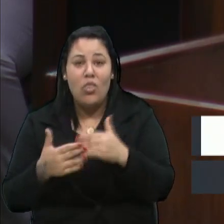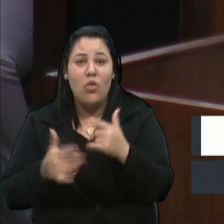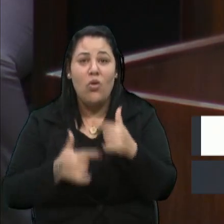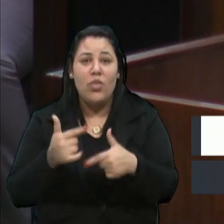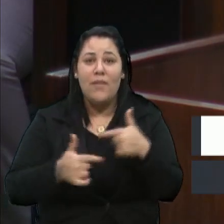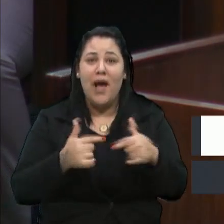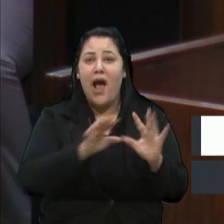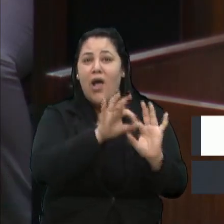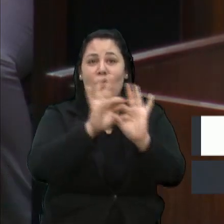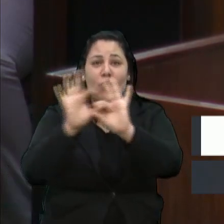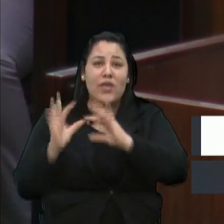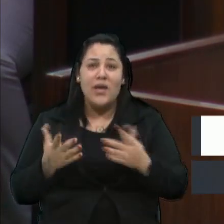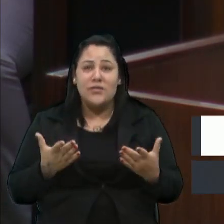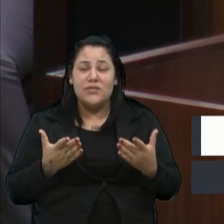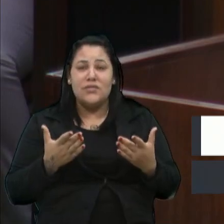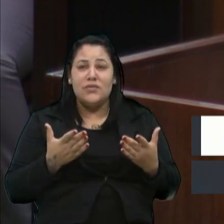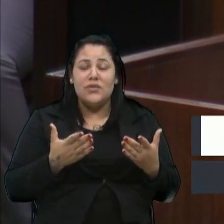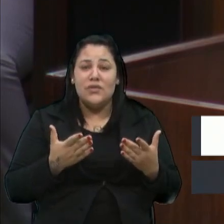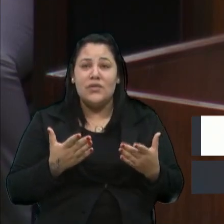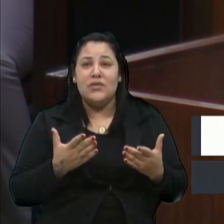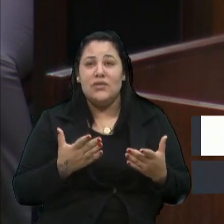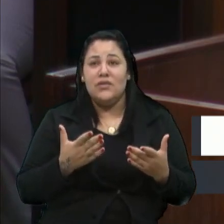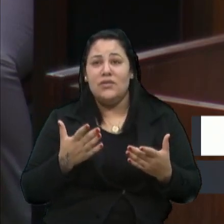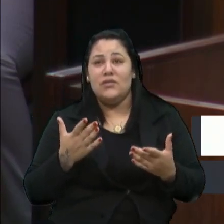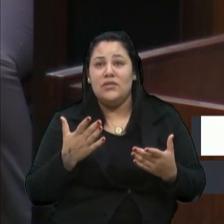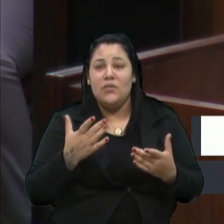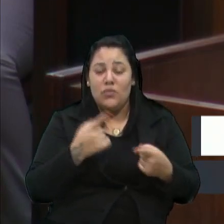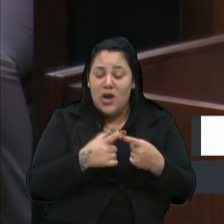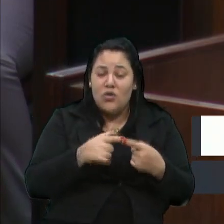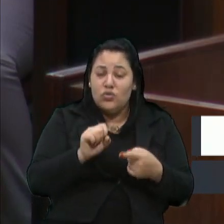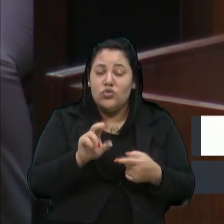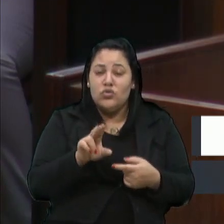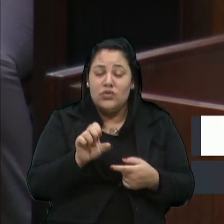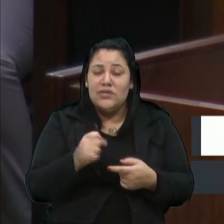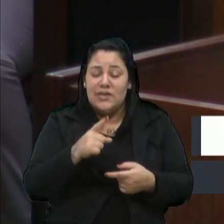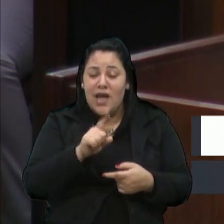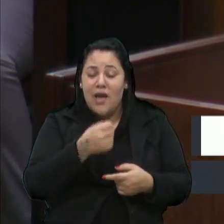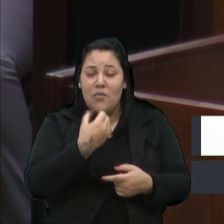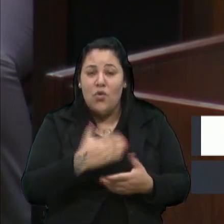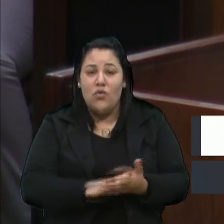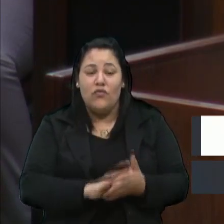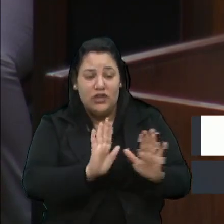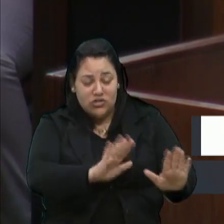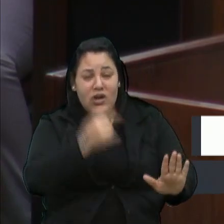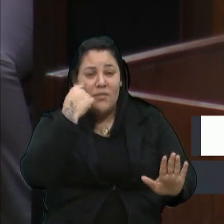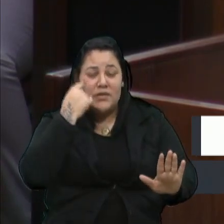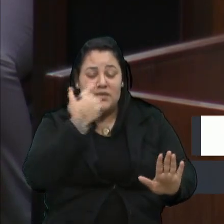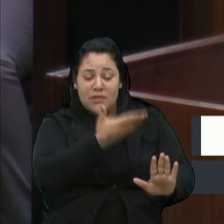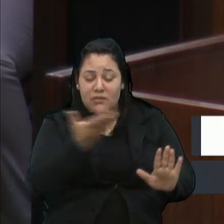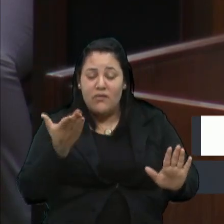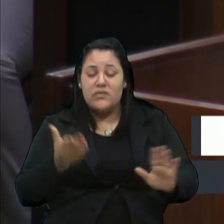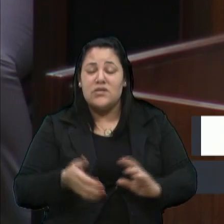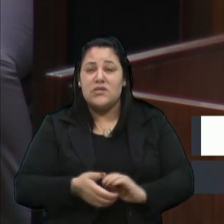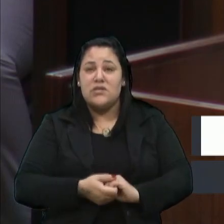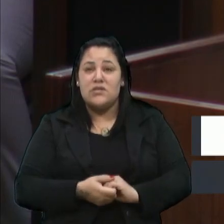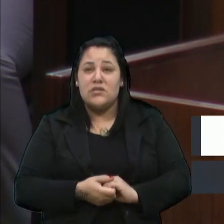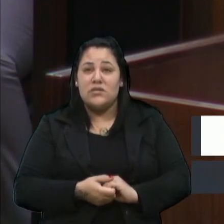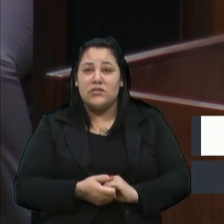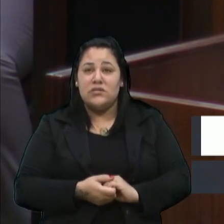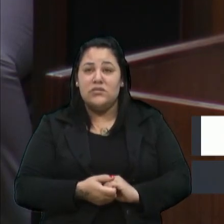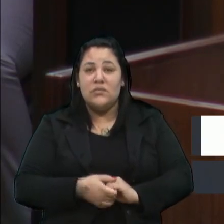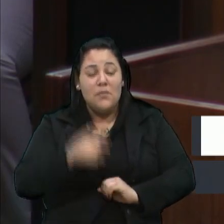contexto que muitas vezes tá dando certo deixa esse poder de reflexão esse poder de